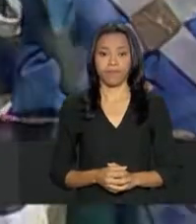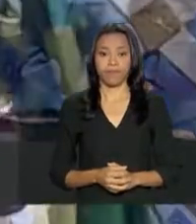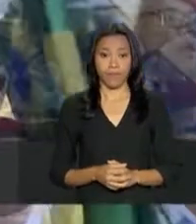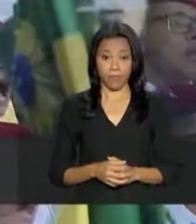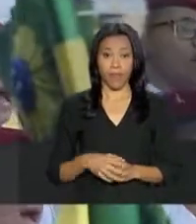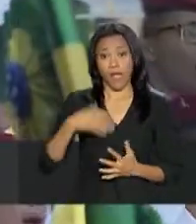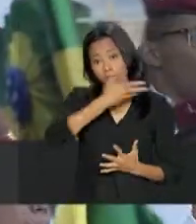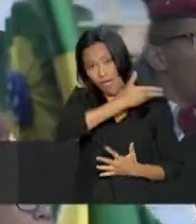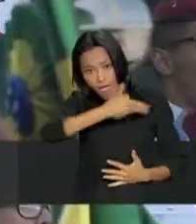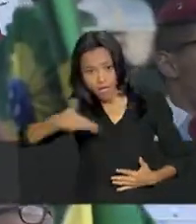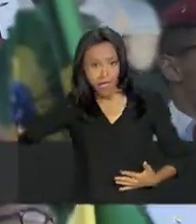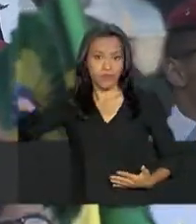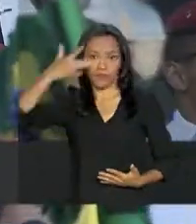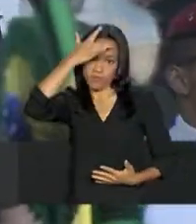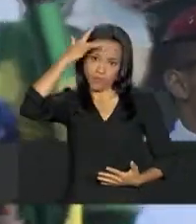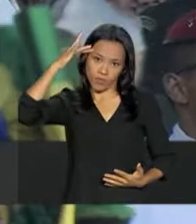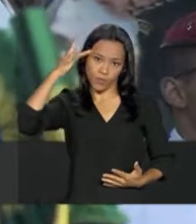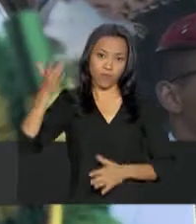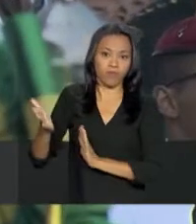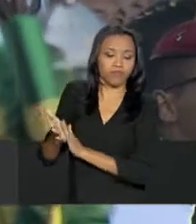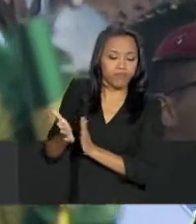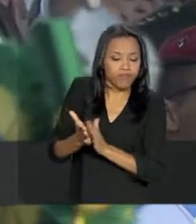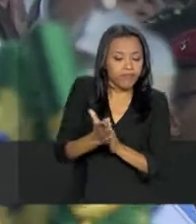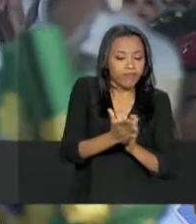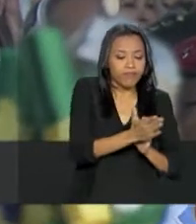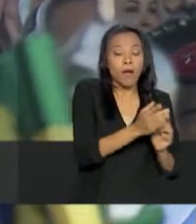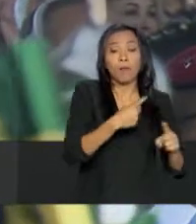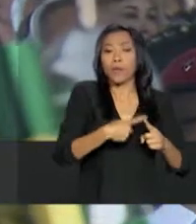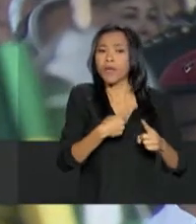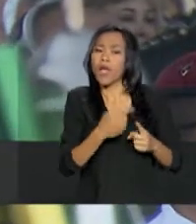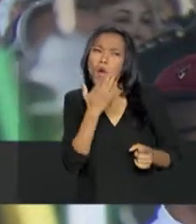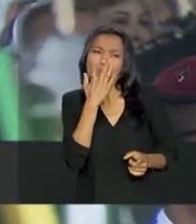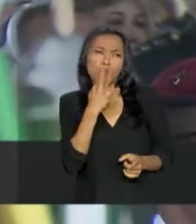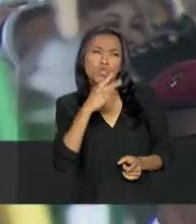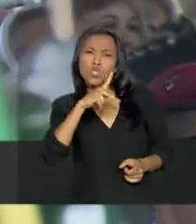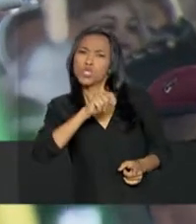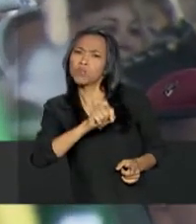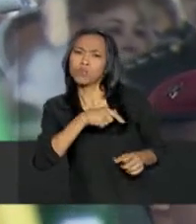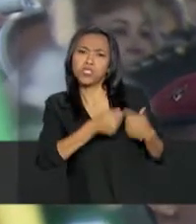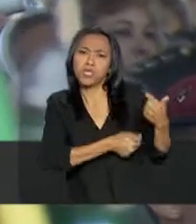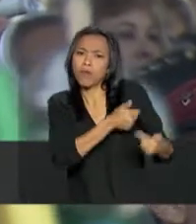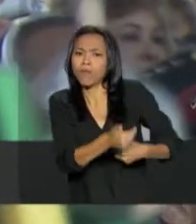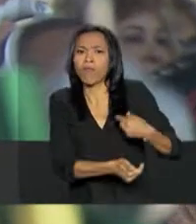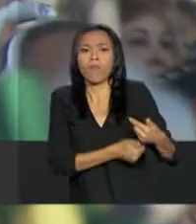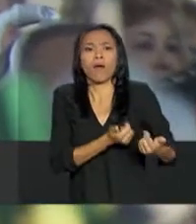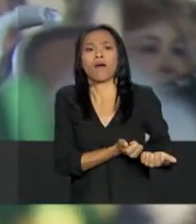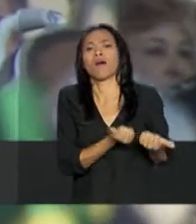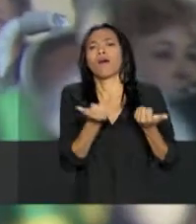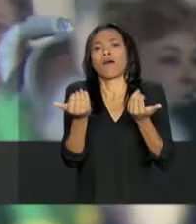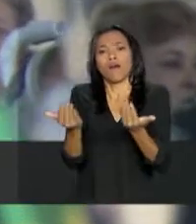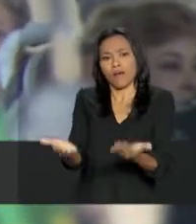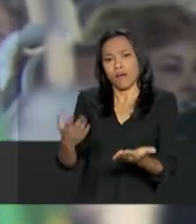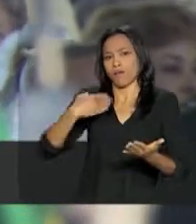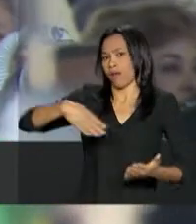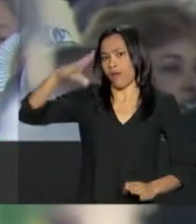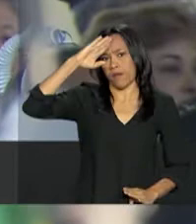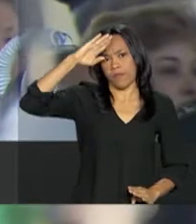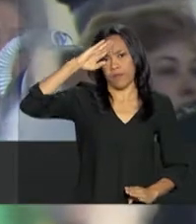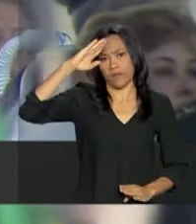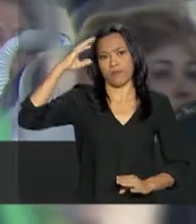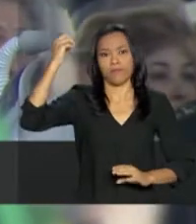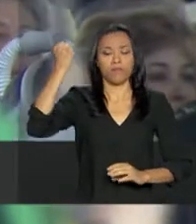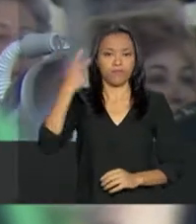Essas pessoas estão sendo ou vão ser homenageadas por prestar algum tipo de contribuição ao Exército Brasileiro.